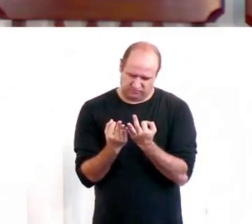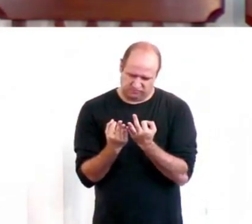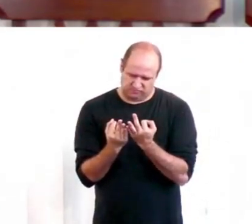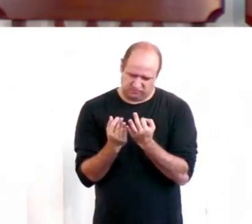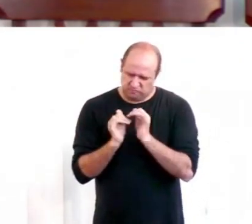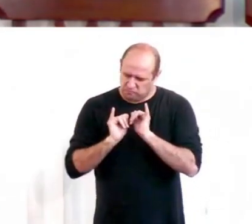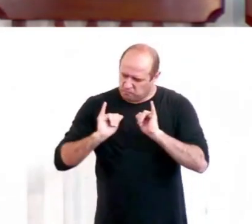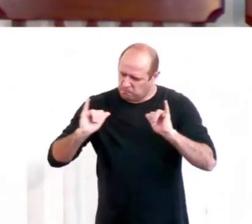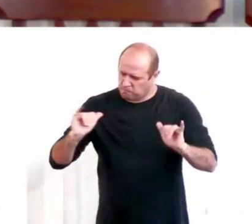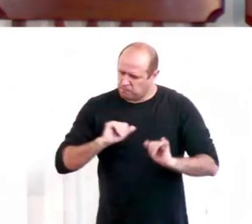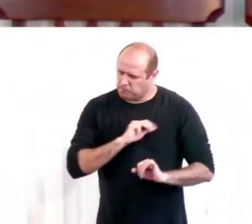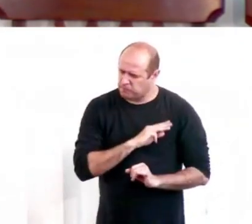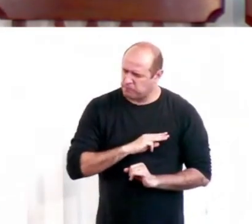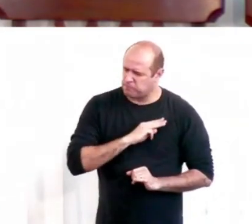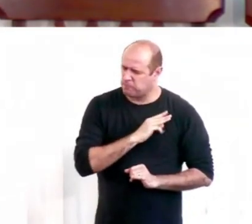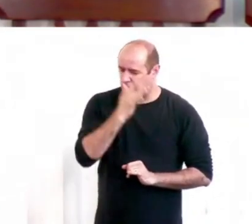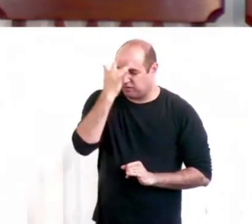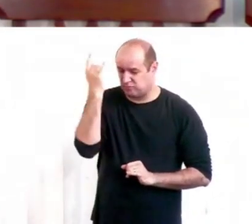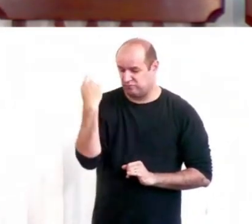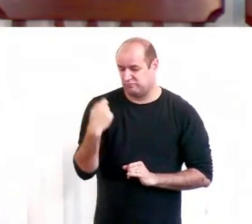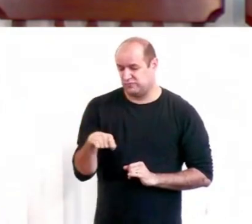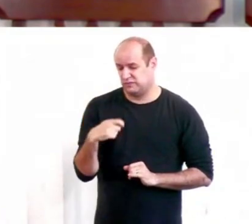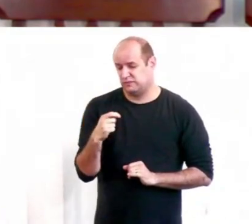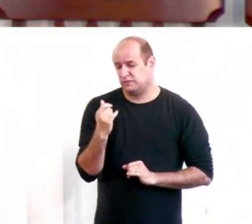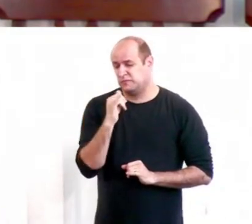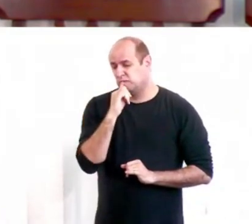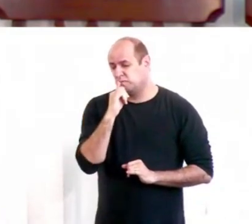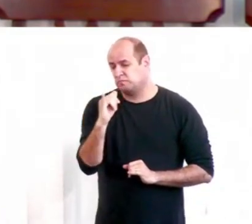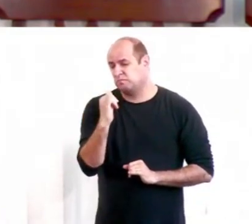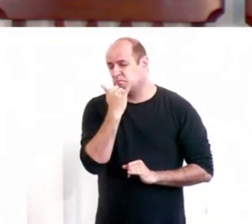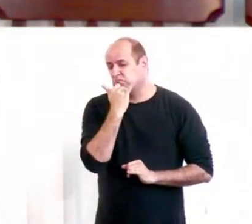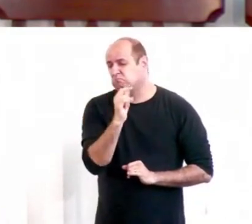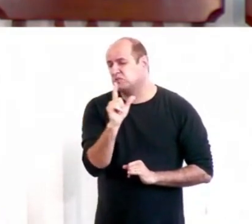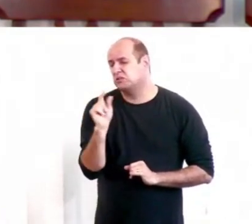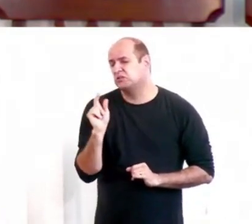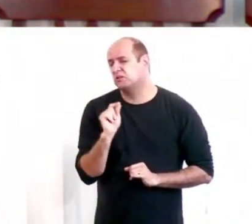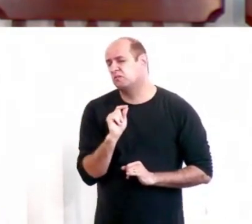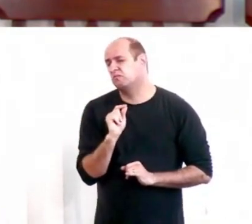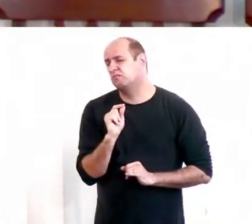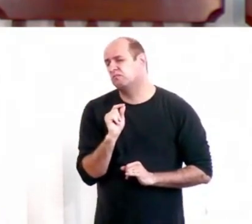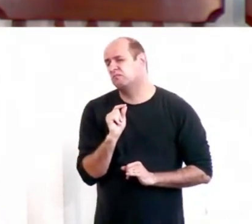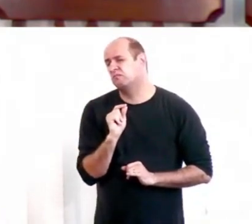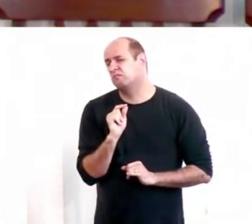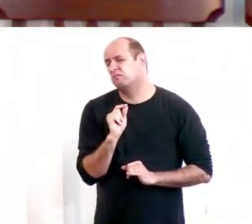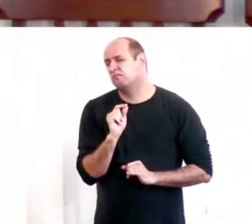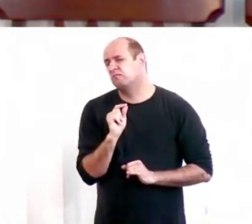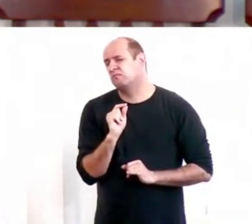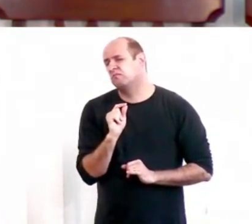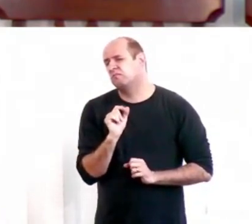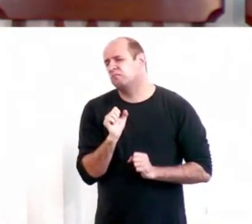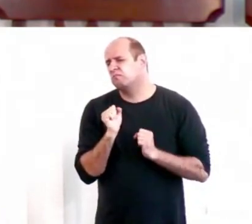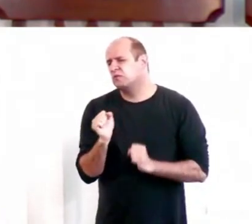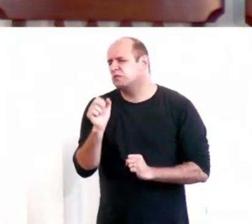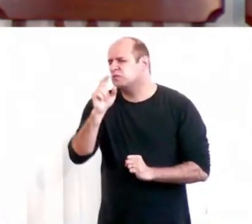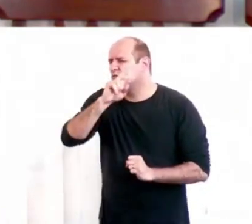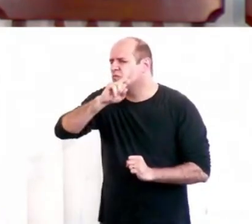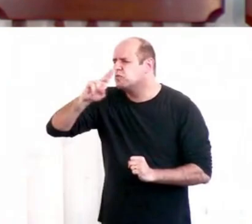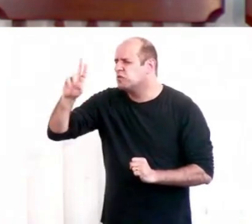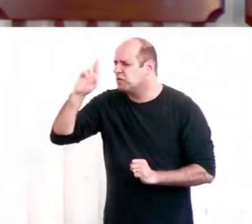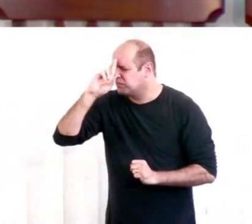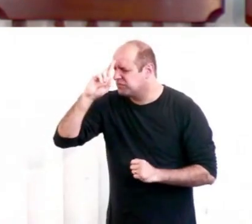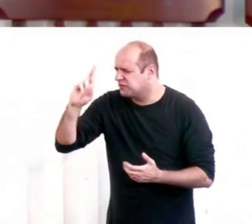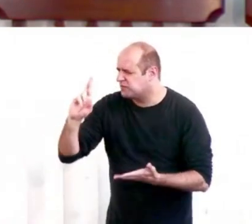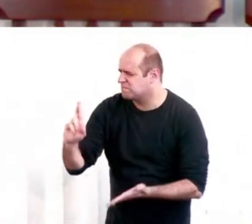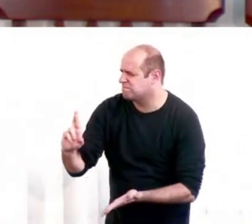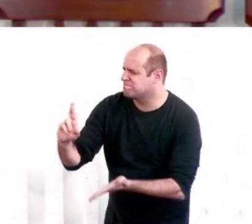alguém que precisamos, pedir perdão, para que o Seu nome seja exaltado em todas as